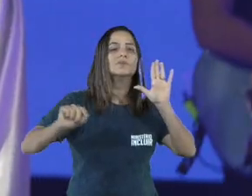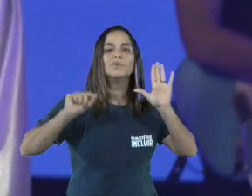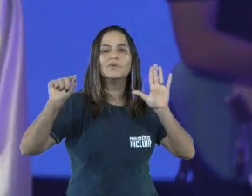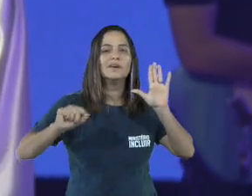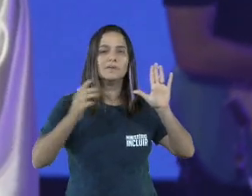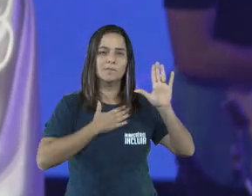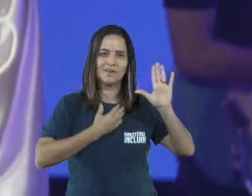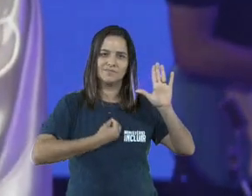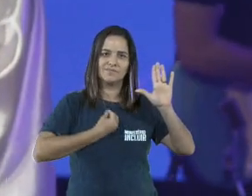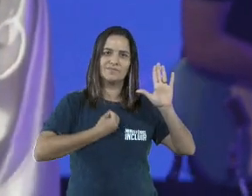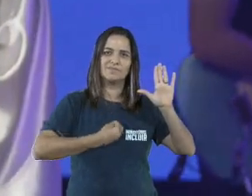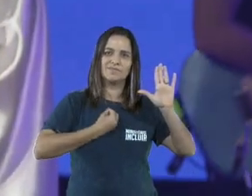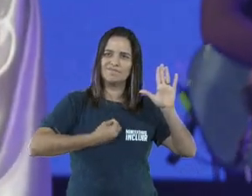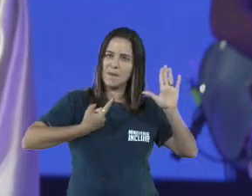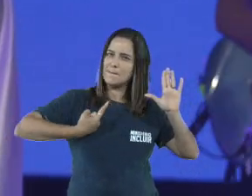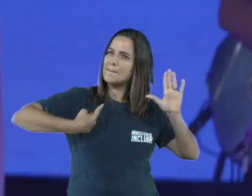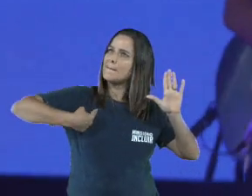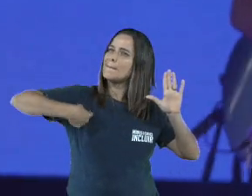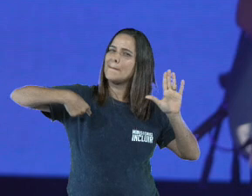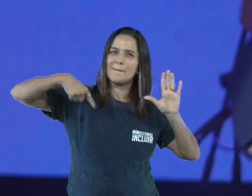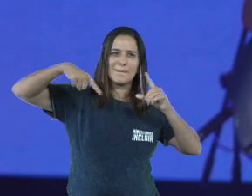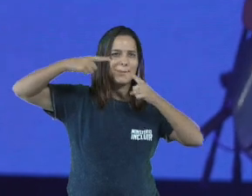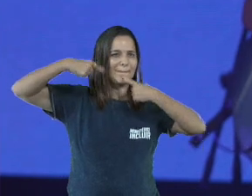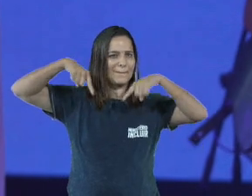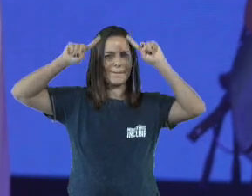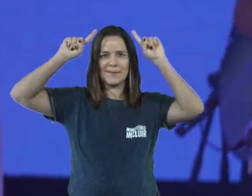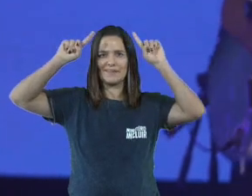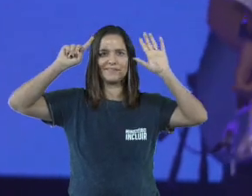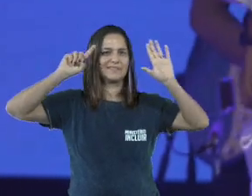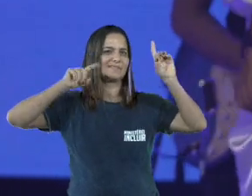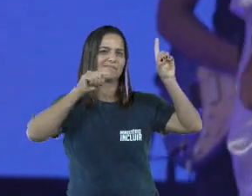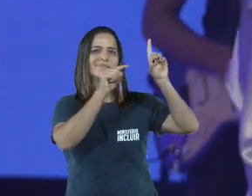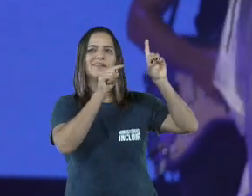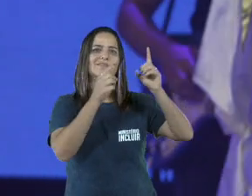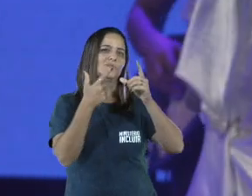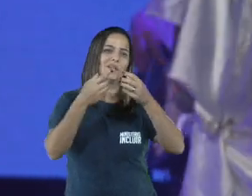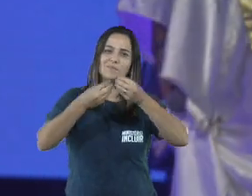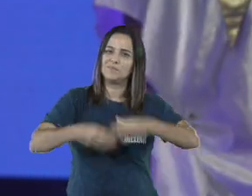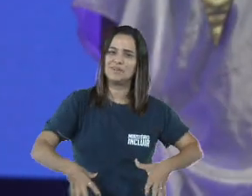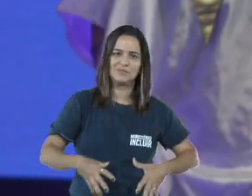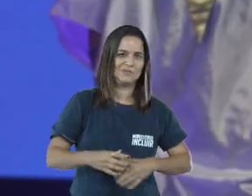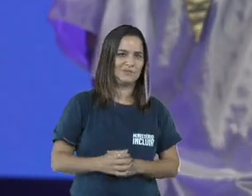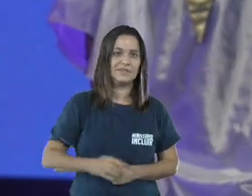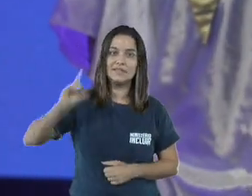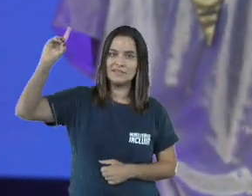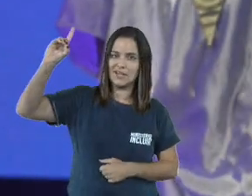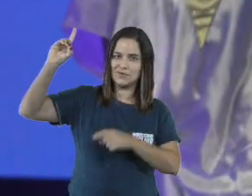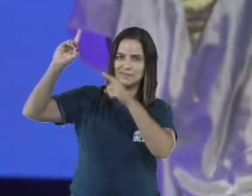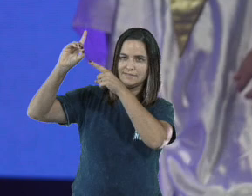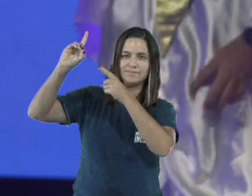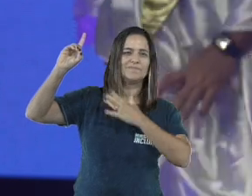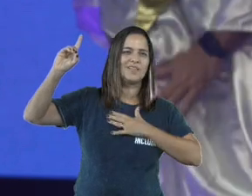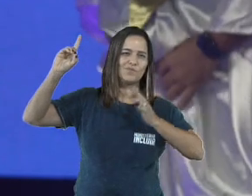não de causar danos ele está vendo fim da minha história o e